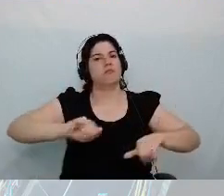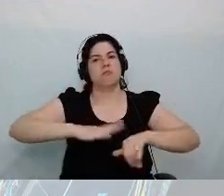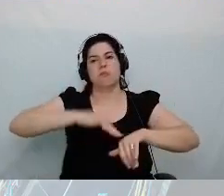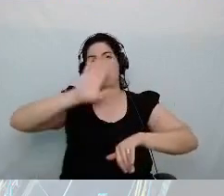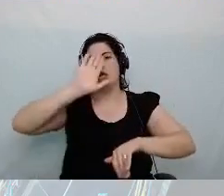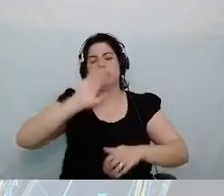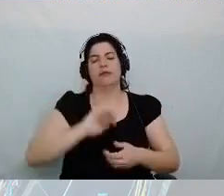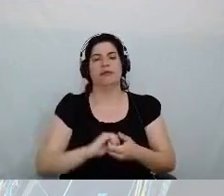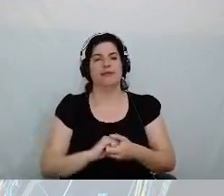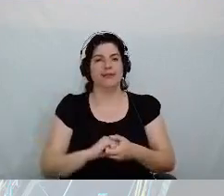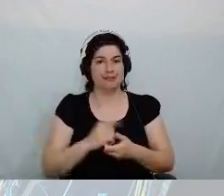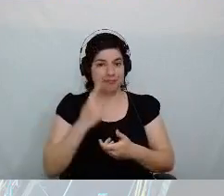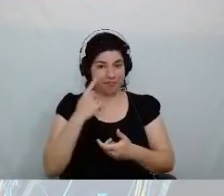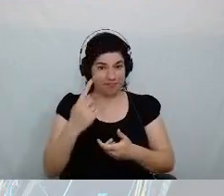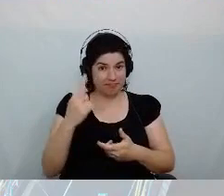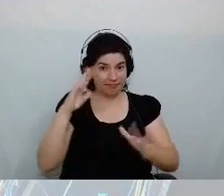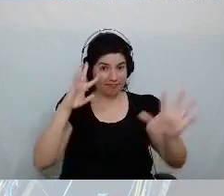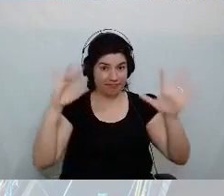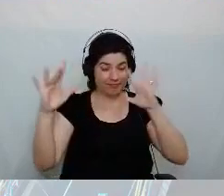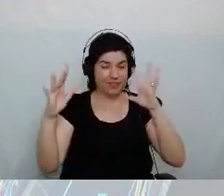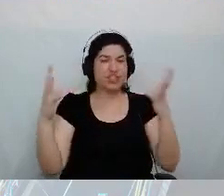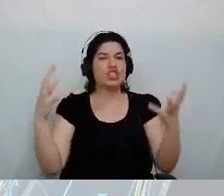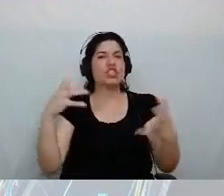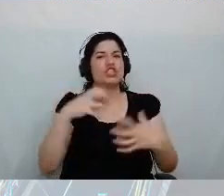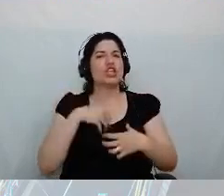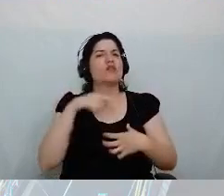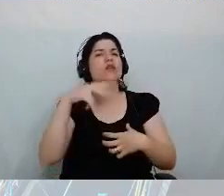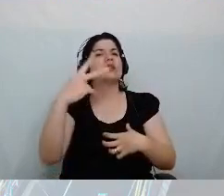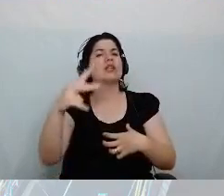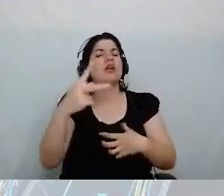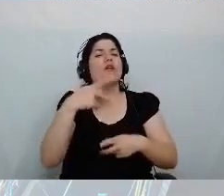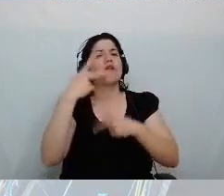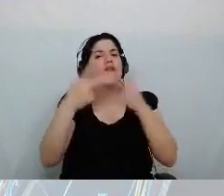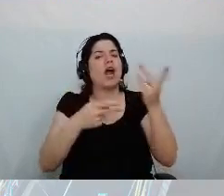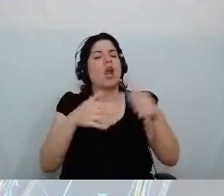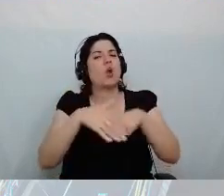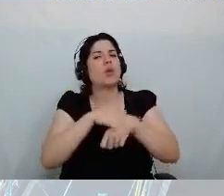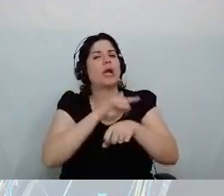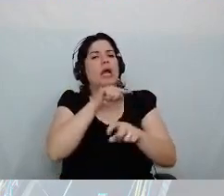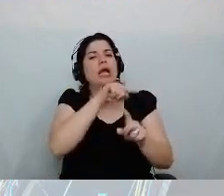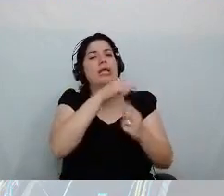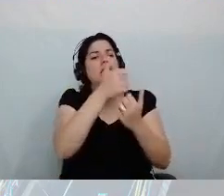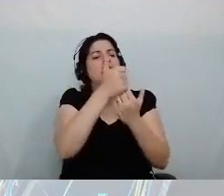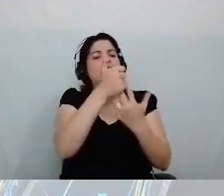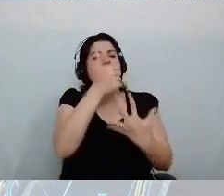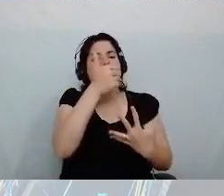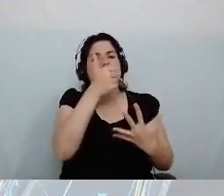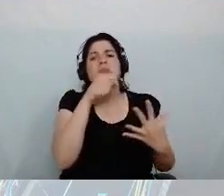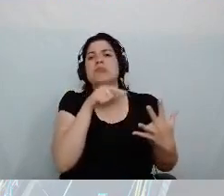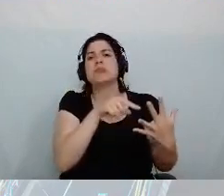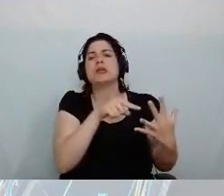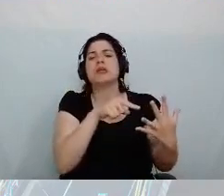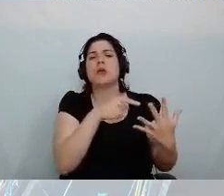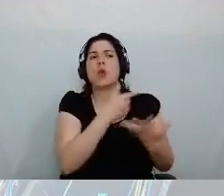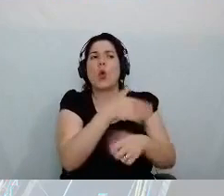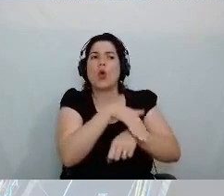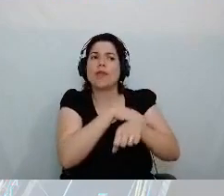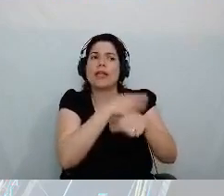Vocês já pararam para pensar na forma com que você fala com o liderado? Na forma com que você dá bom dia para o seu